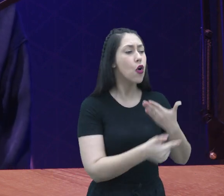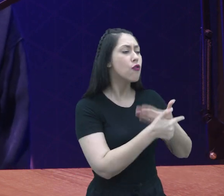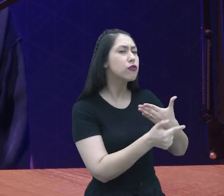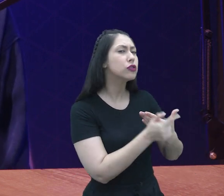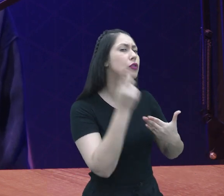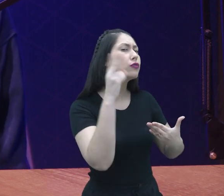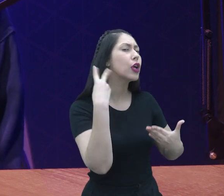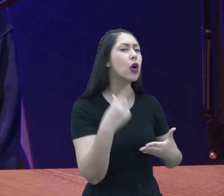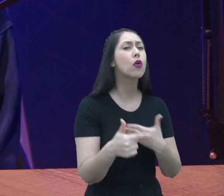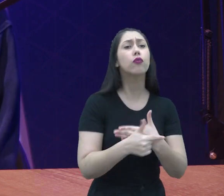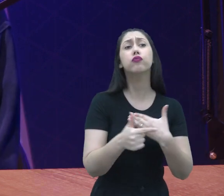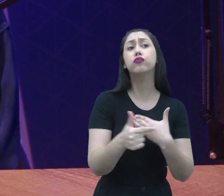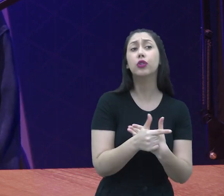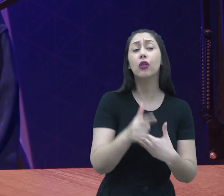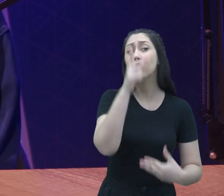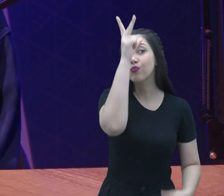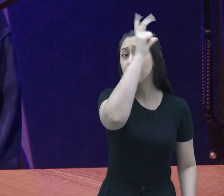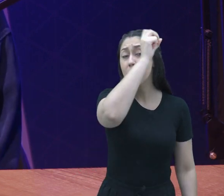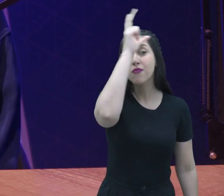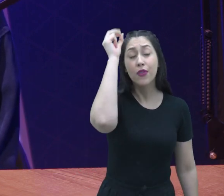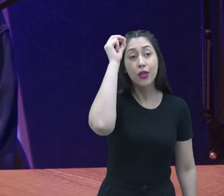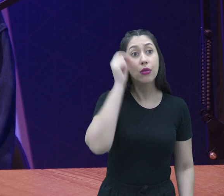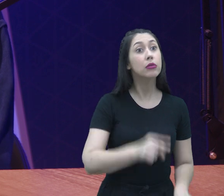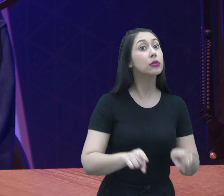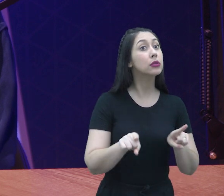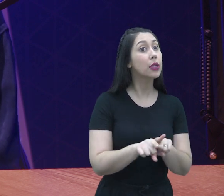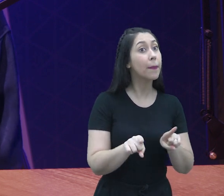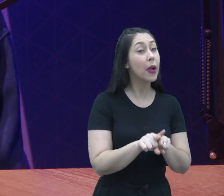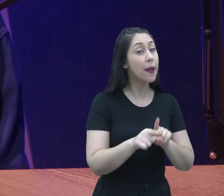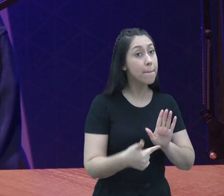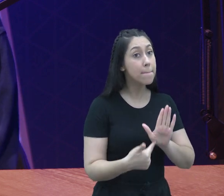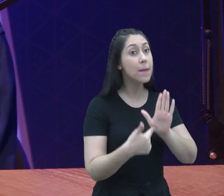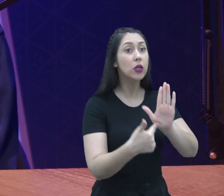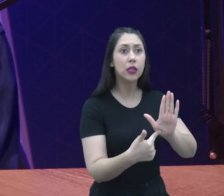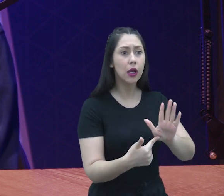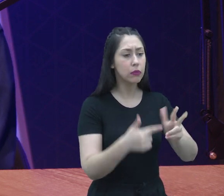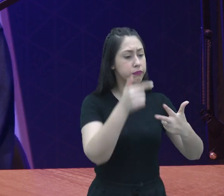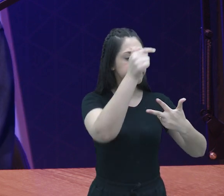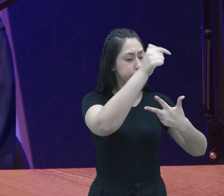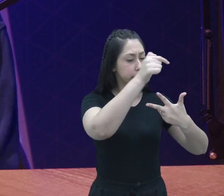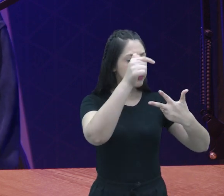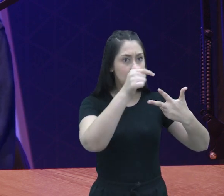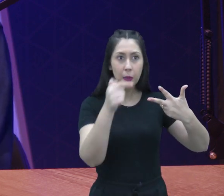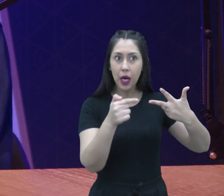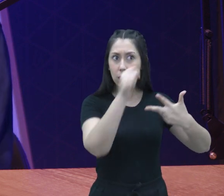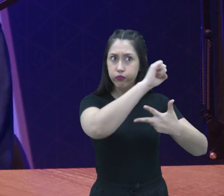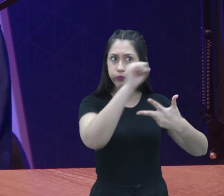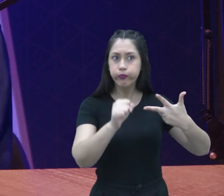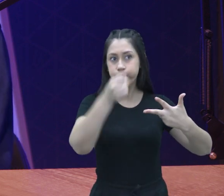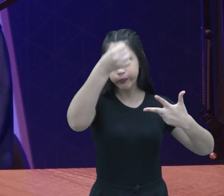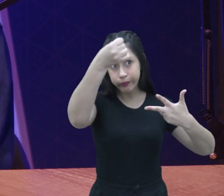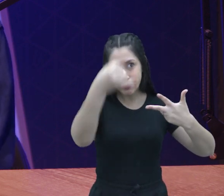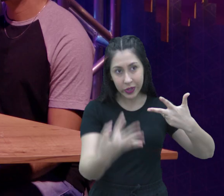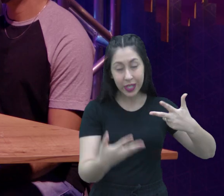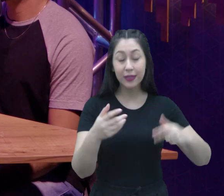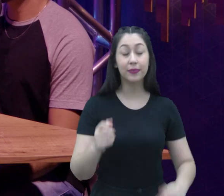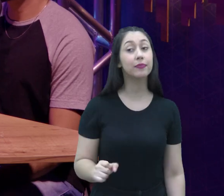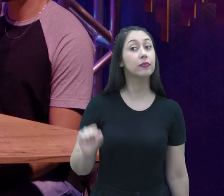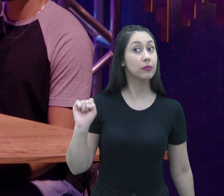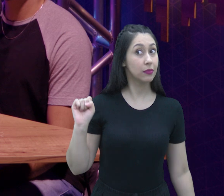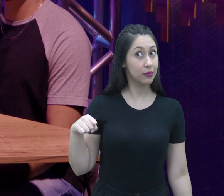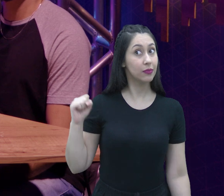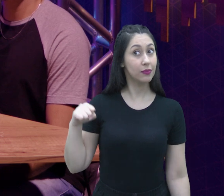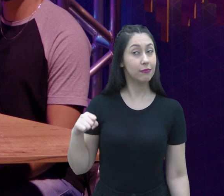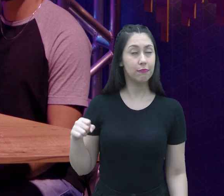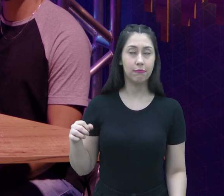faz um prefeito. E mais do que isso, né, falar a qual poder eles pertencem e explicar um pouquinho de cada uma dessas coisas. É isso